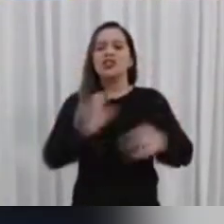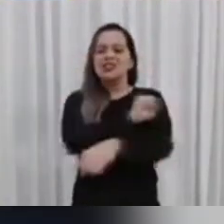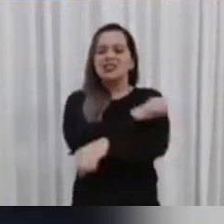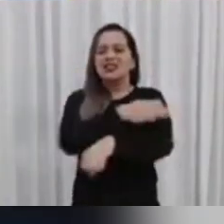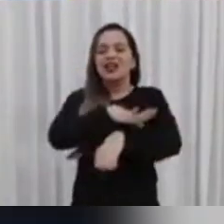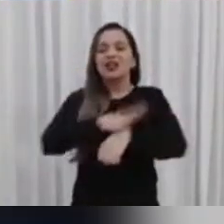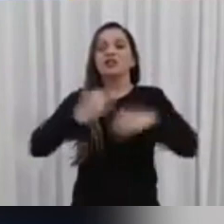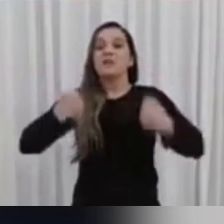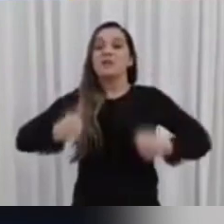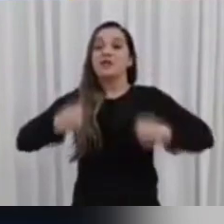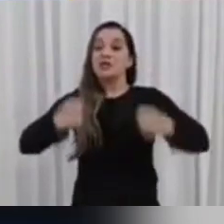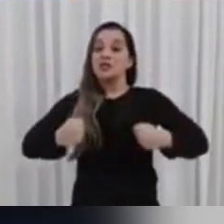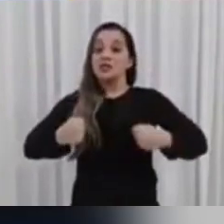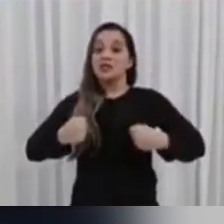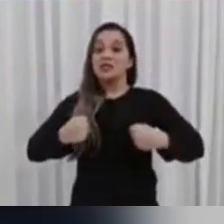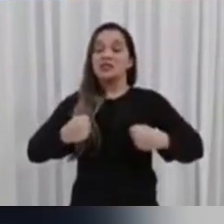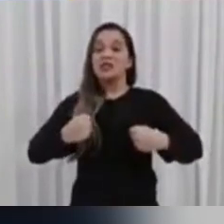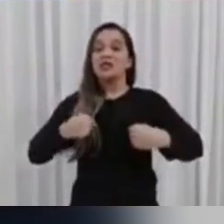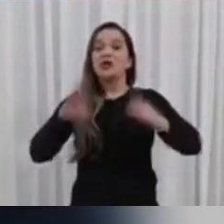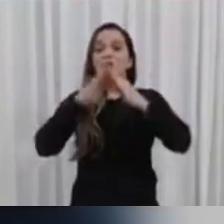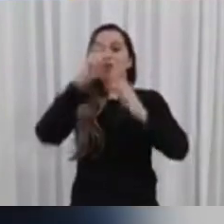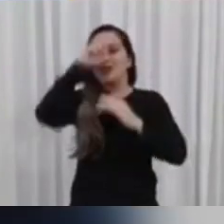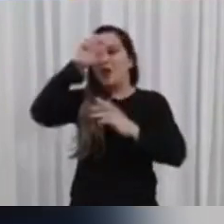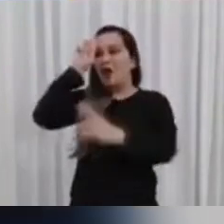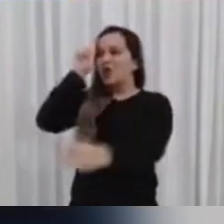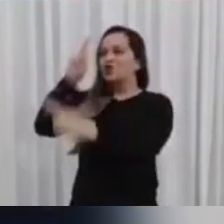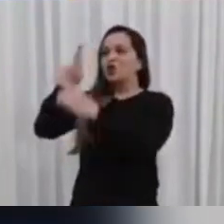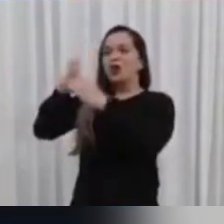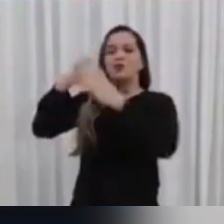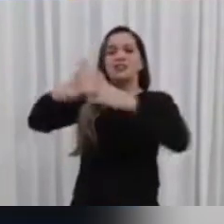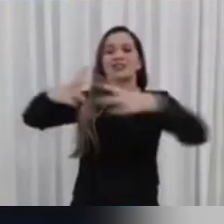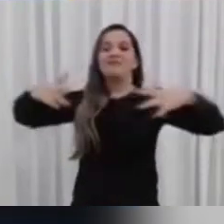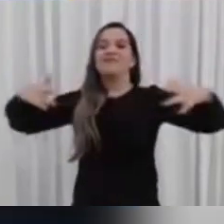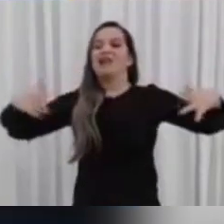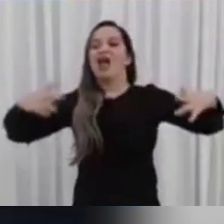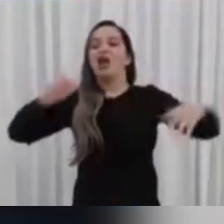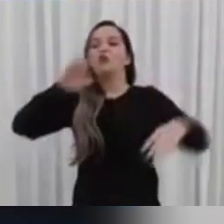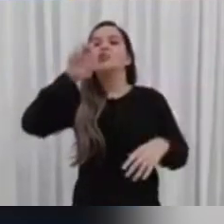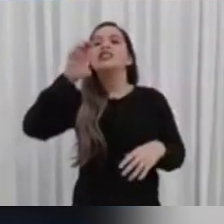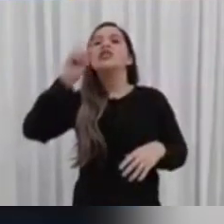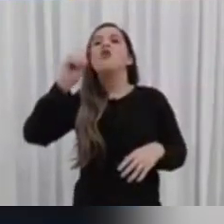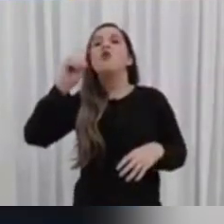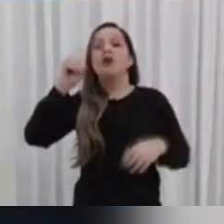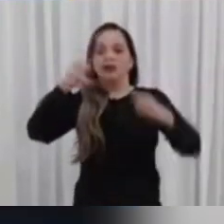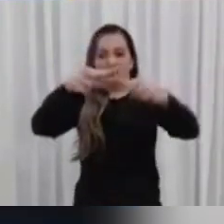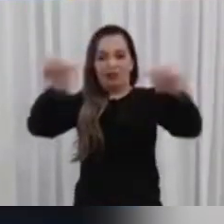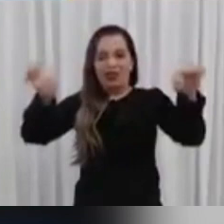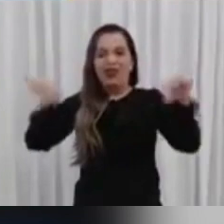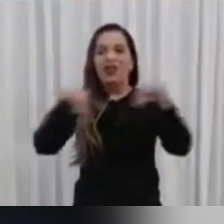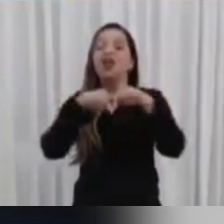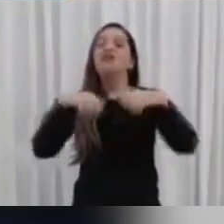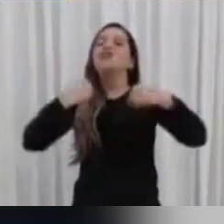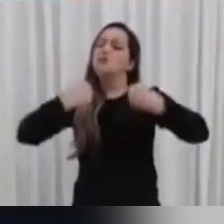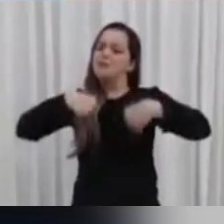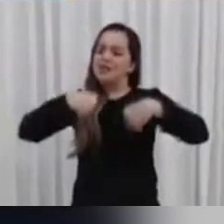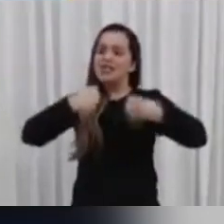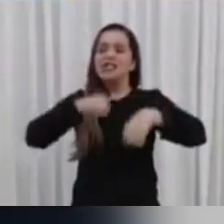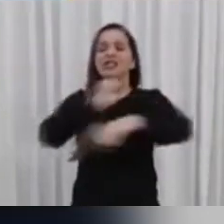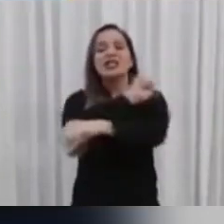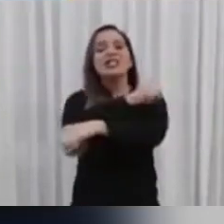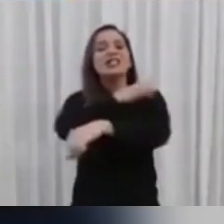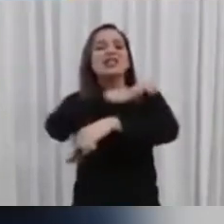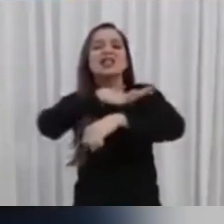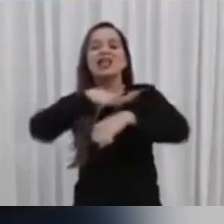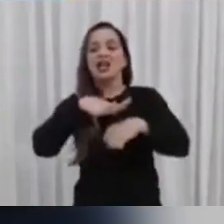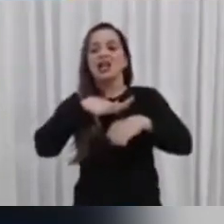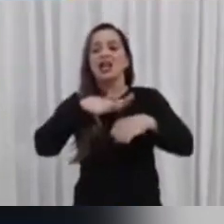seja ampliado pelo menos 50 leitos. Entre eletroquímicos e de UTIs. A gente precisa, presidente, que Santarém, o nosso